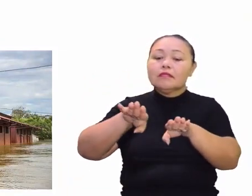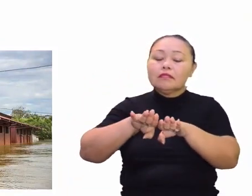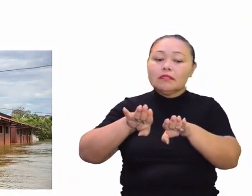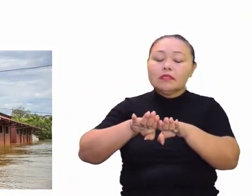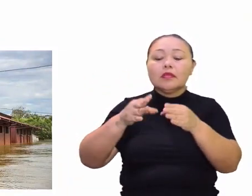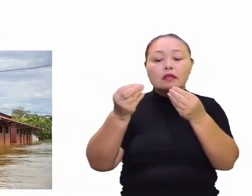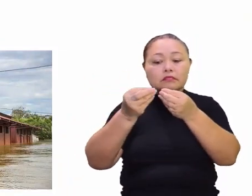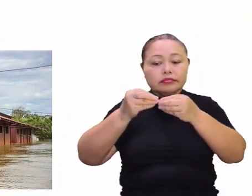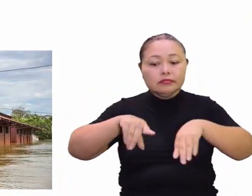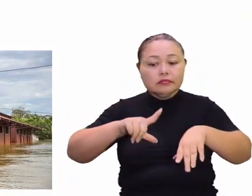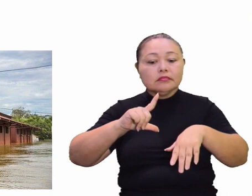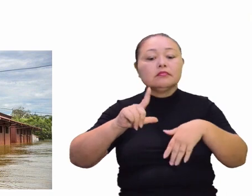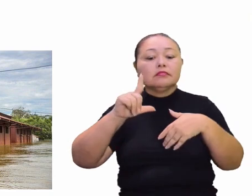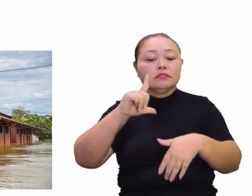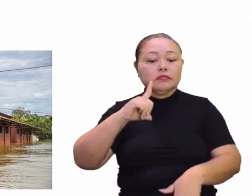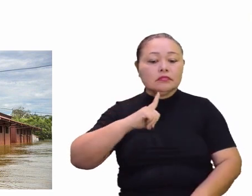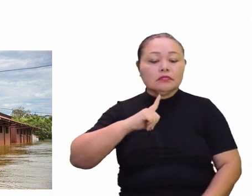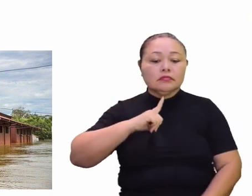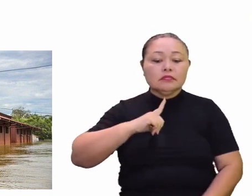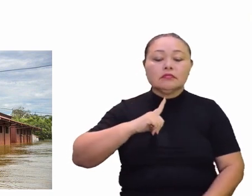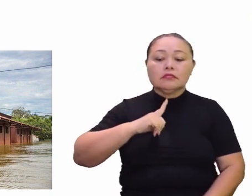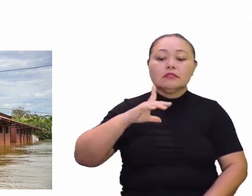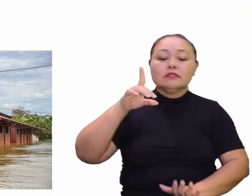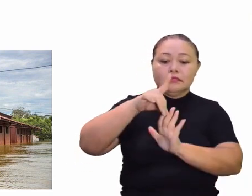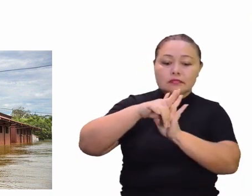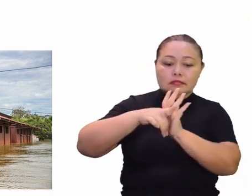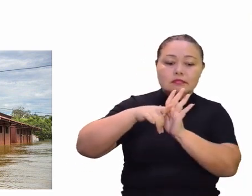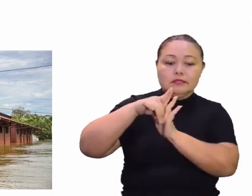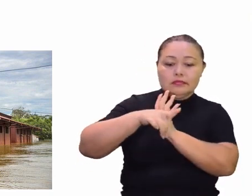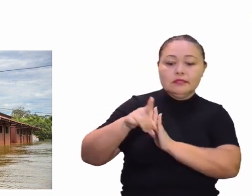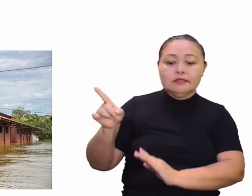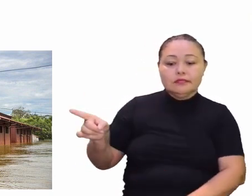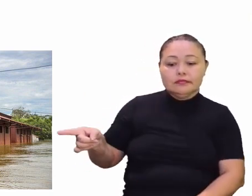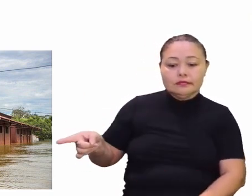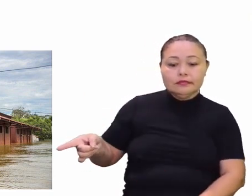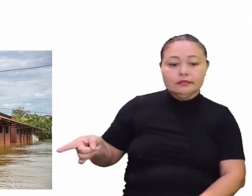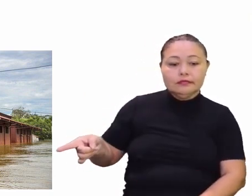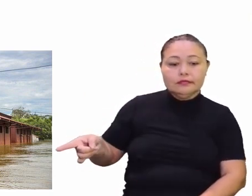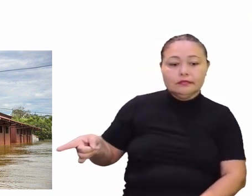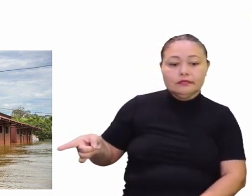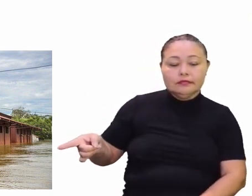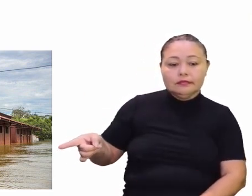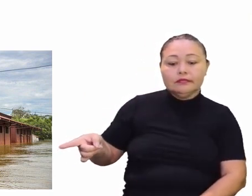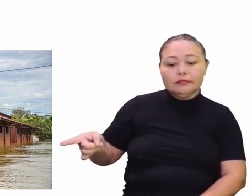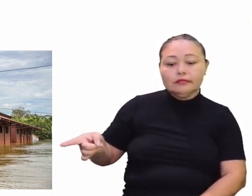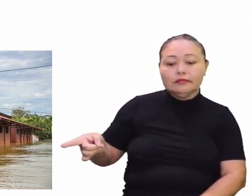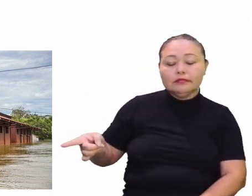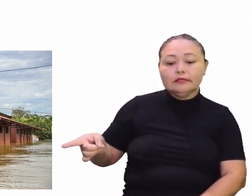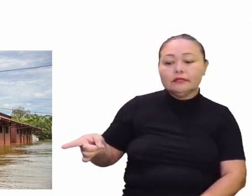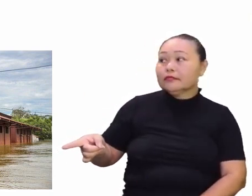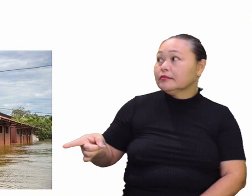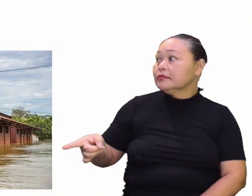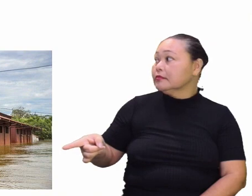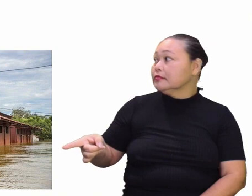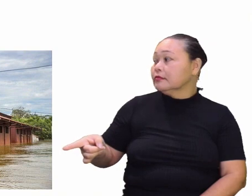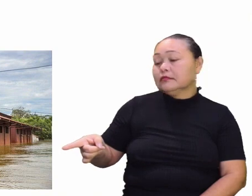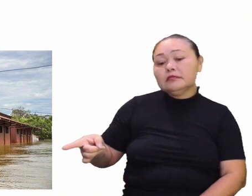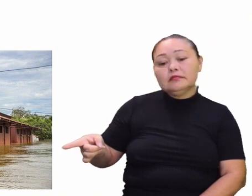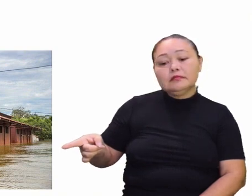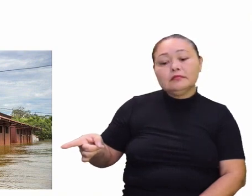traz muito prejuízo, trouxe muito prejuízo para a ferrovia. Olha só, a manutenção que vai ter que dar